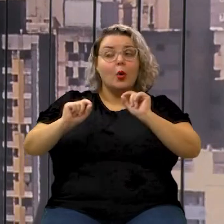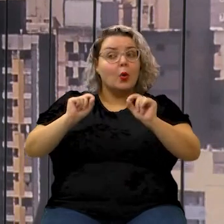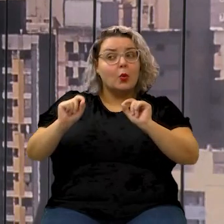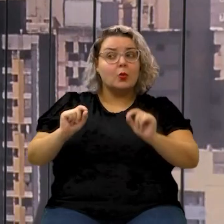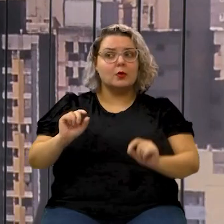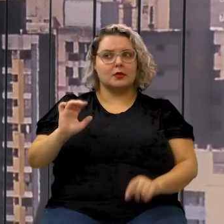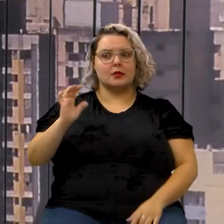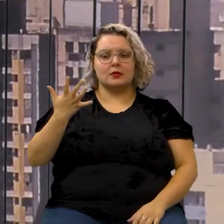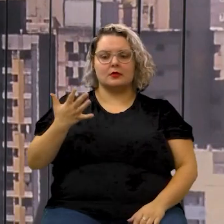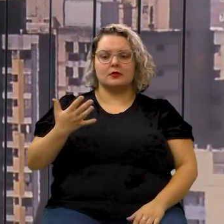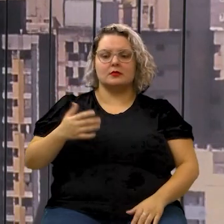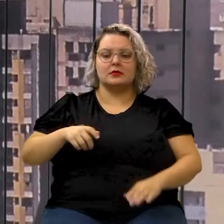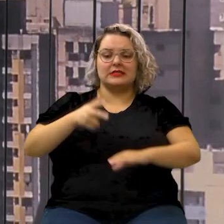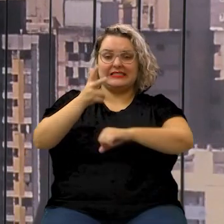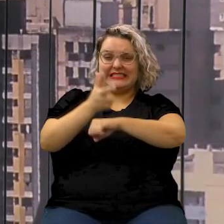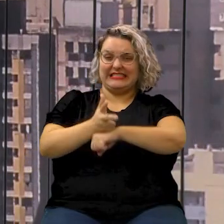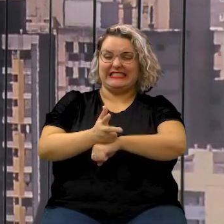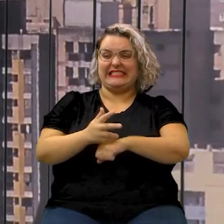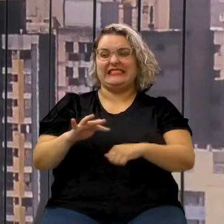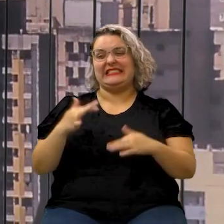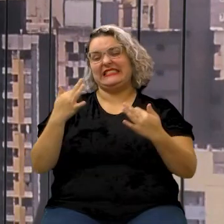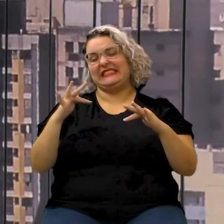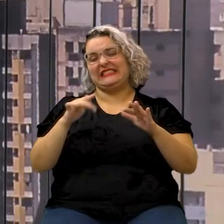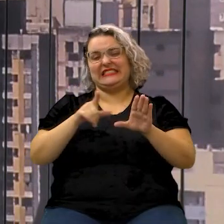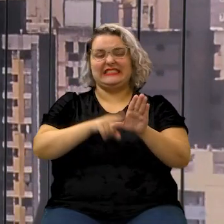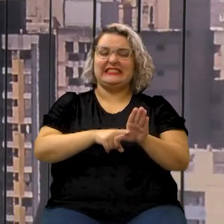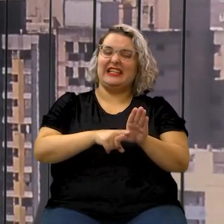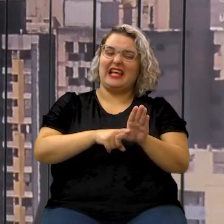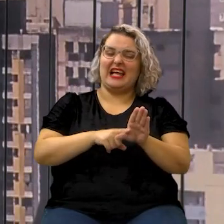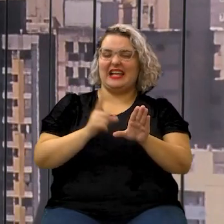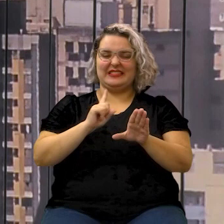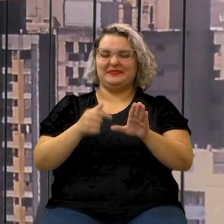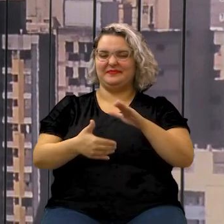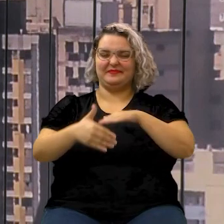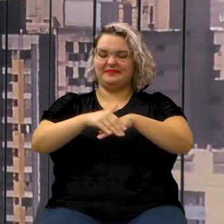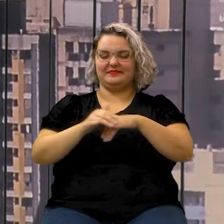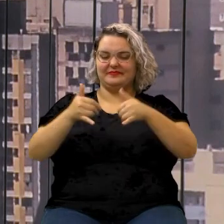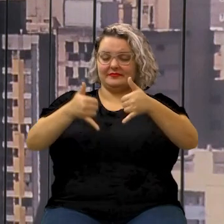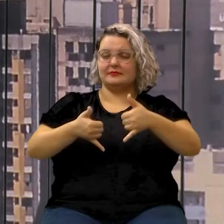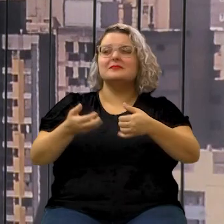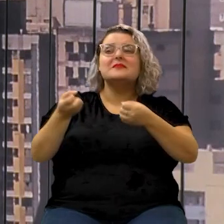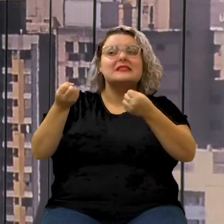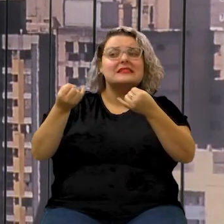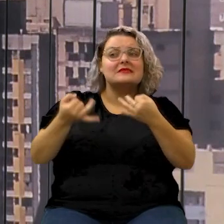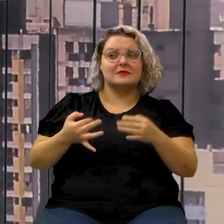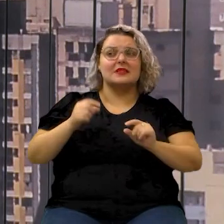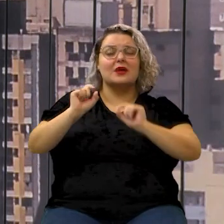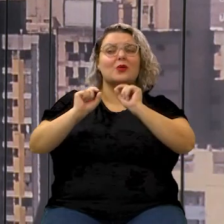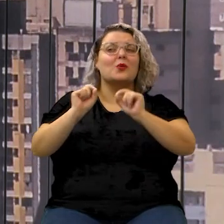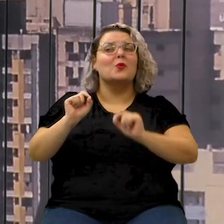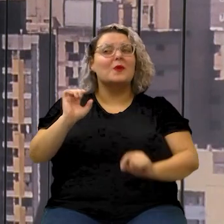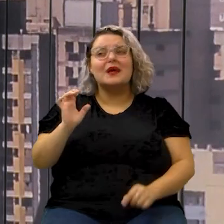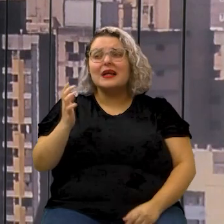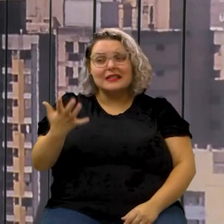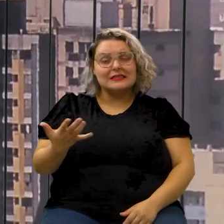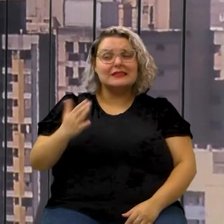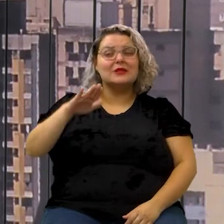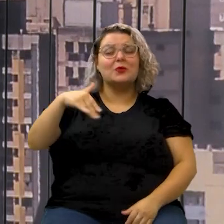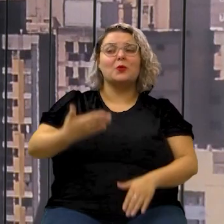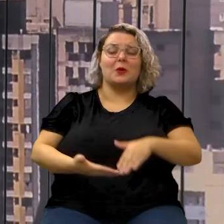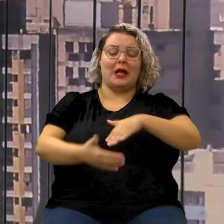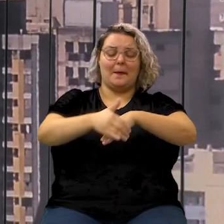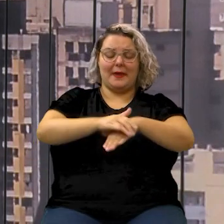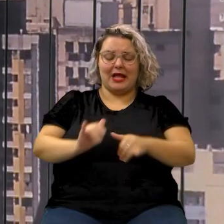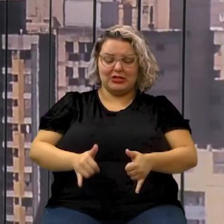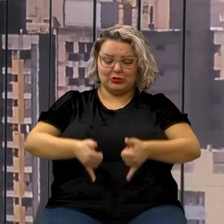acontece, porque quando a gente está gravando aqui, eu confesso que dói bastante. Então eu falei, nem vou colocar salto. Me explica o que acontece quando a gente